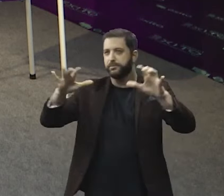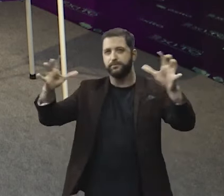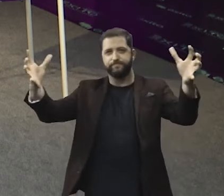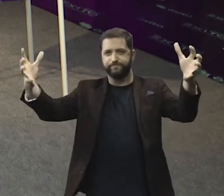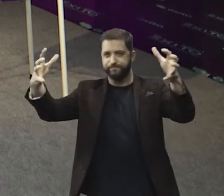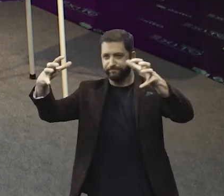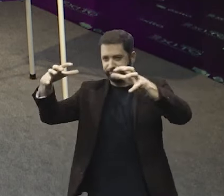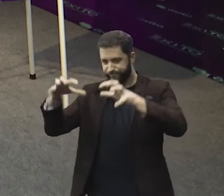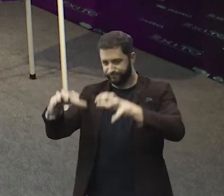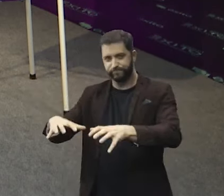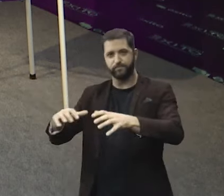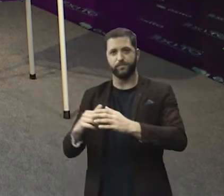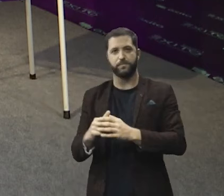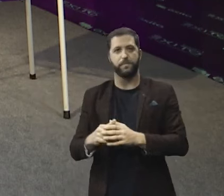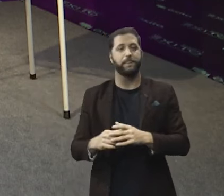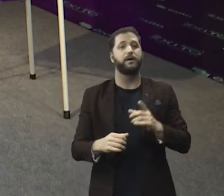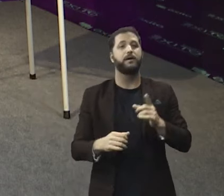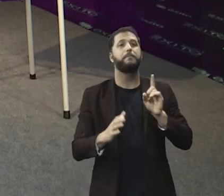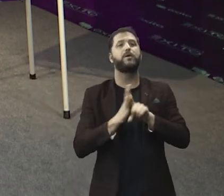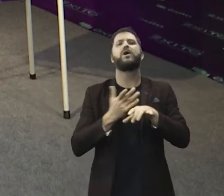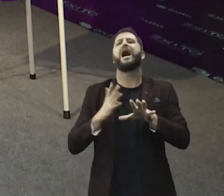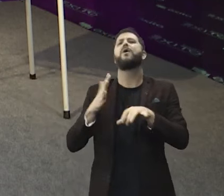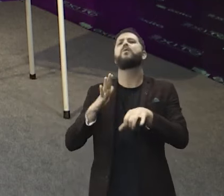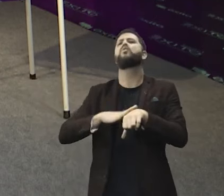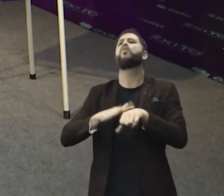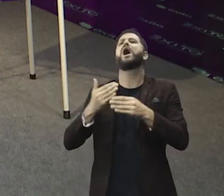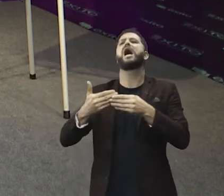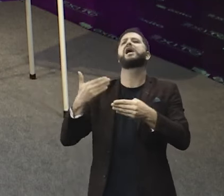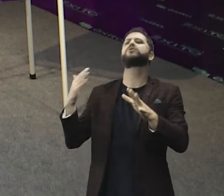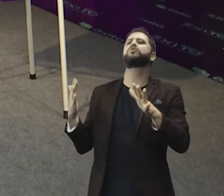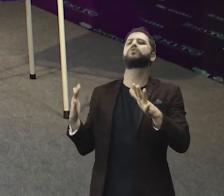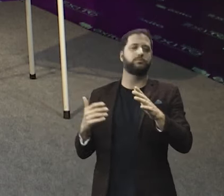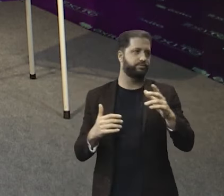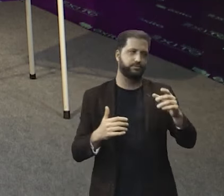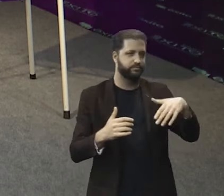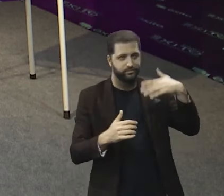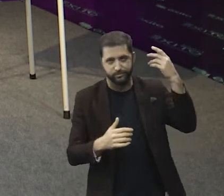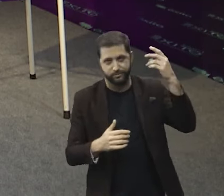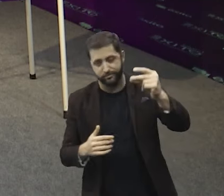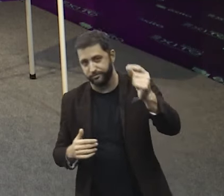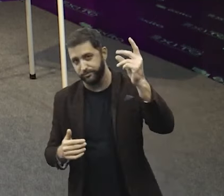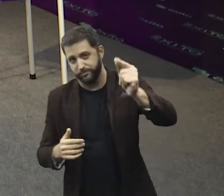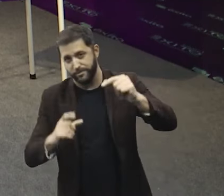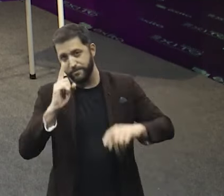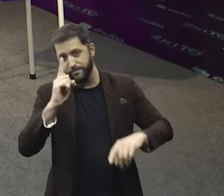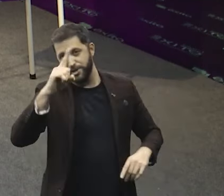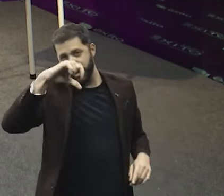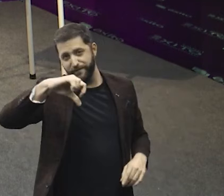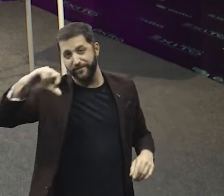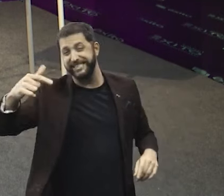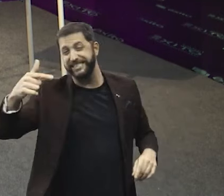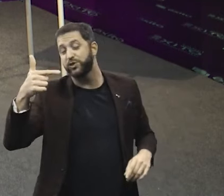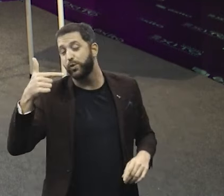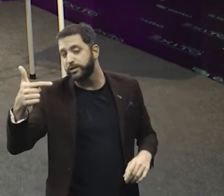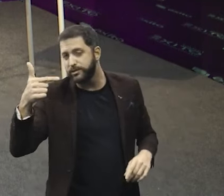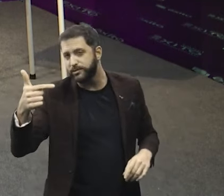quandoo que surgiu isso foi agora ó gente tem um livro já nevasta que é de 1990 32